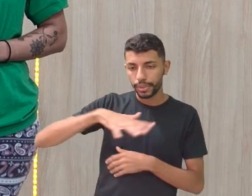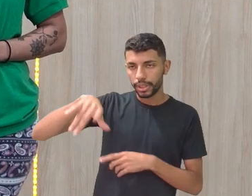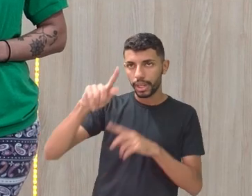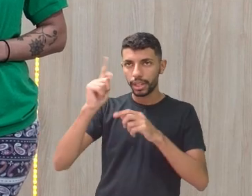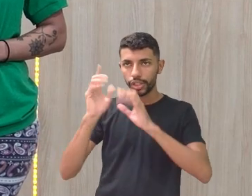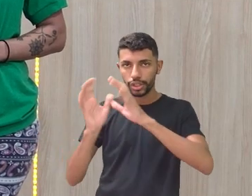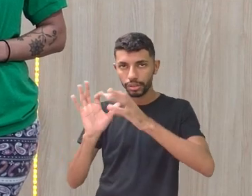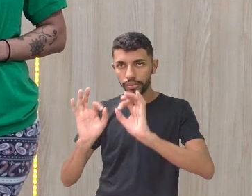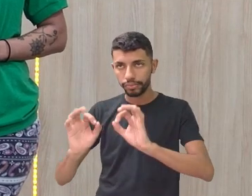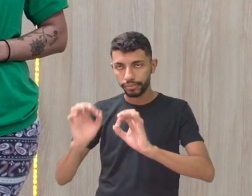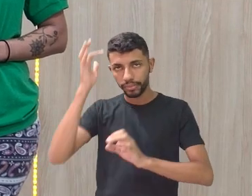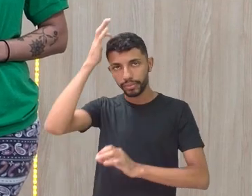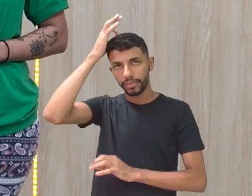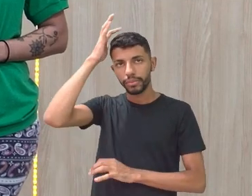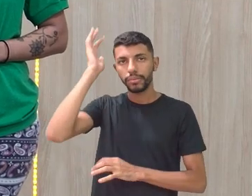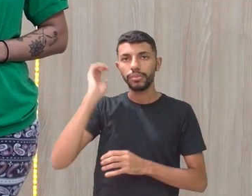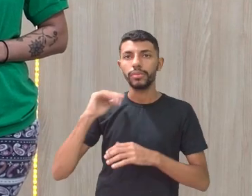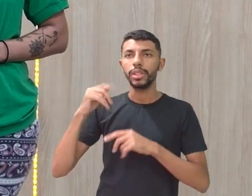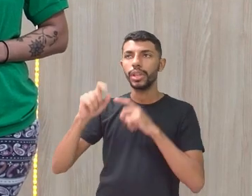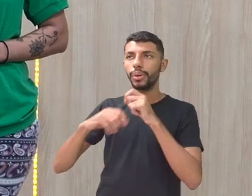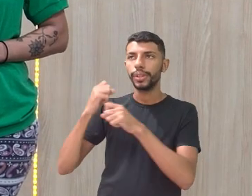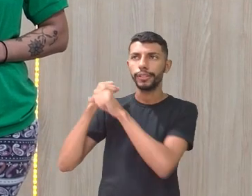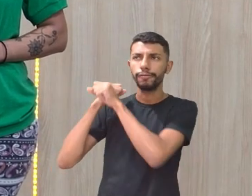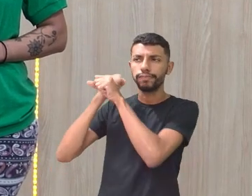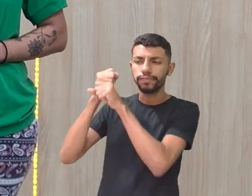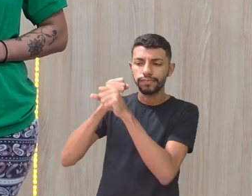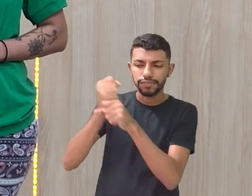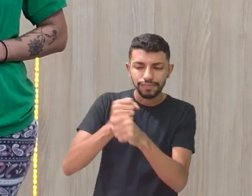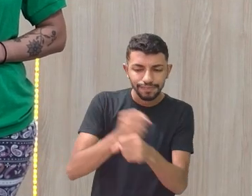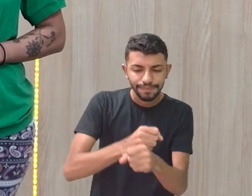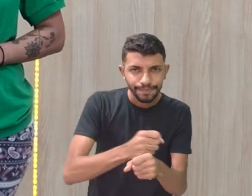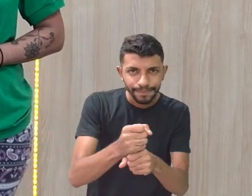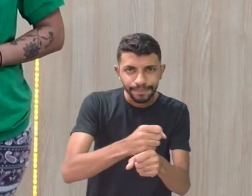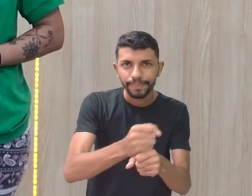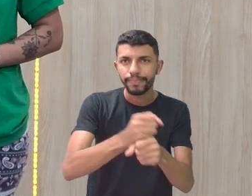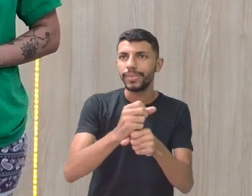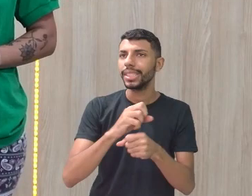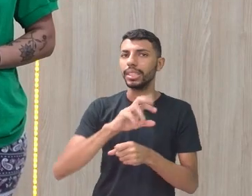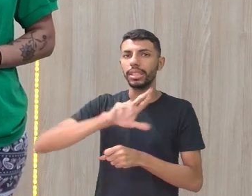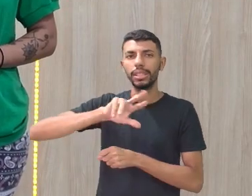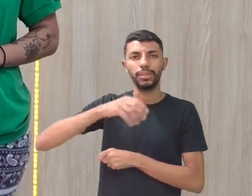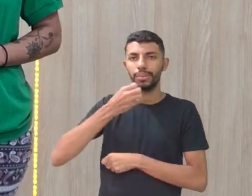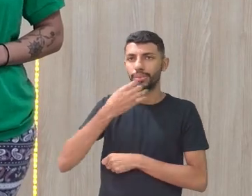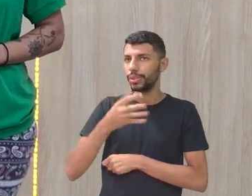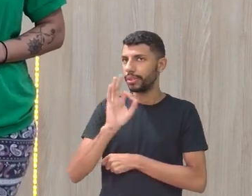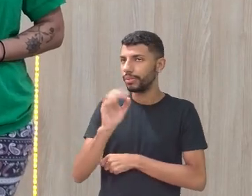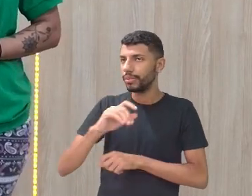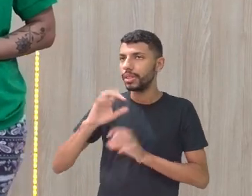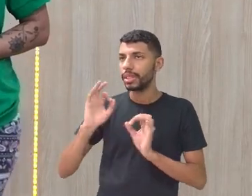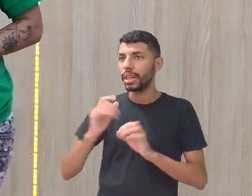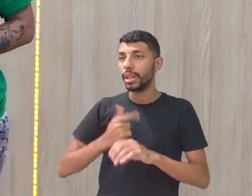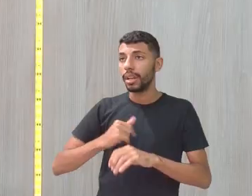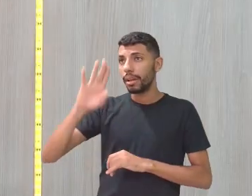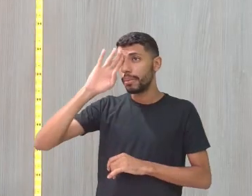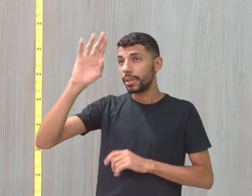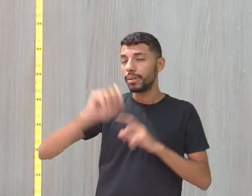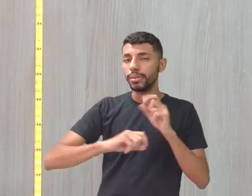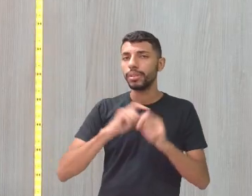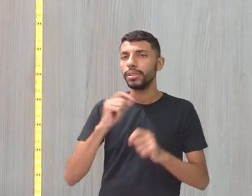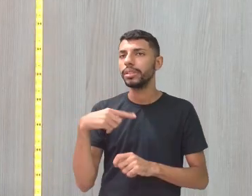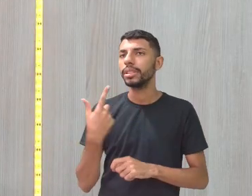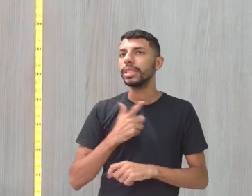Justamente. Que ao longo dos anos não foi muito legal, né? Não foi muito benéfica aí. Não, principalmente quando a gente tem lá atrás, naquele